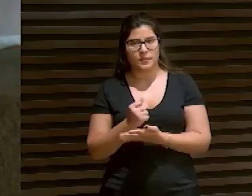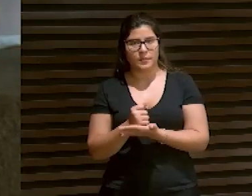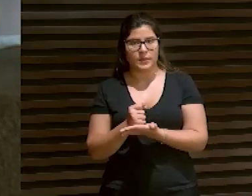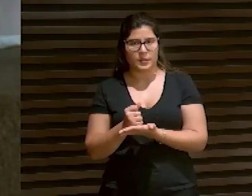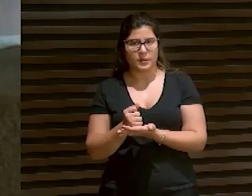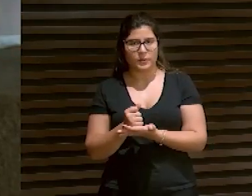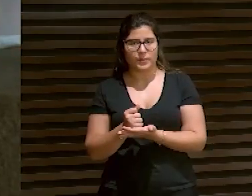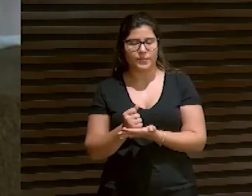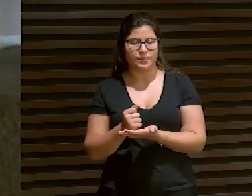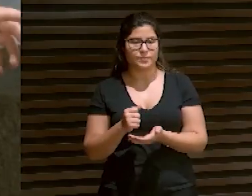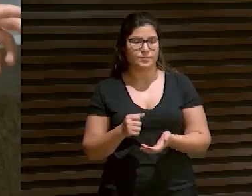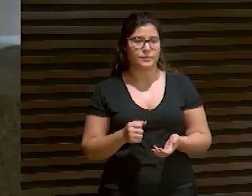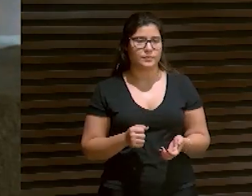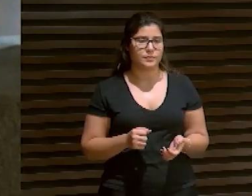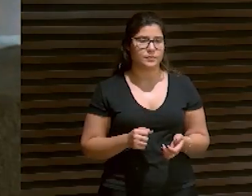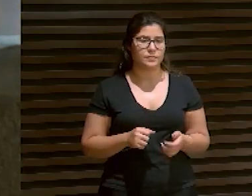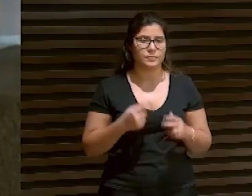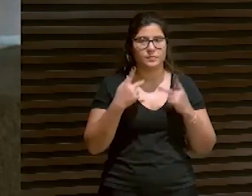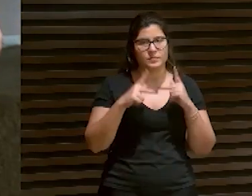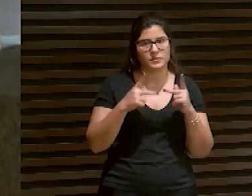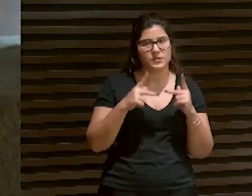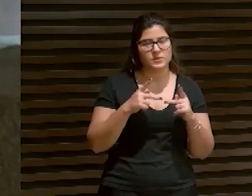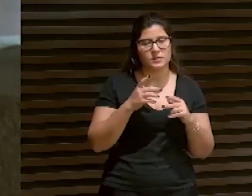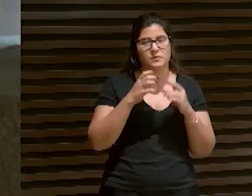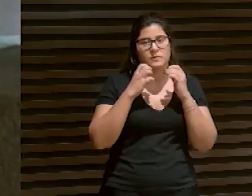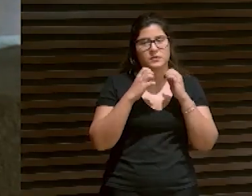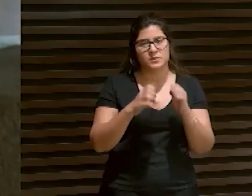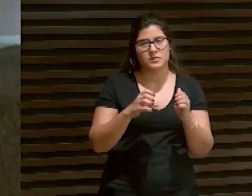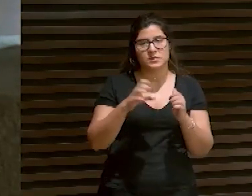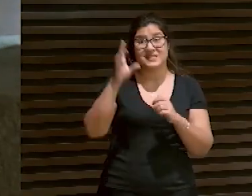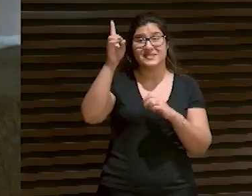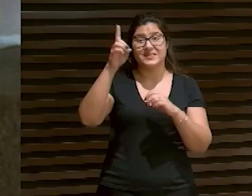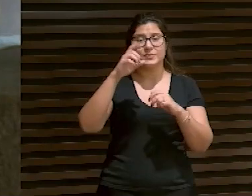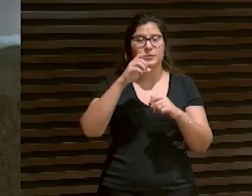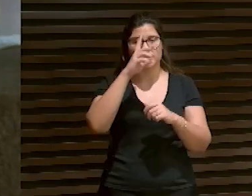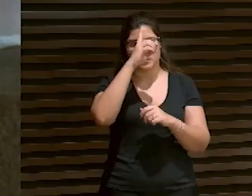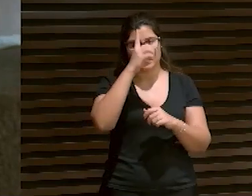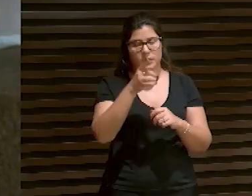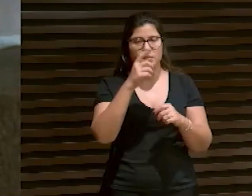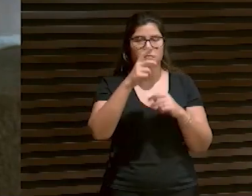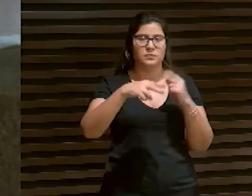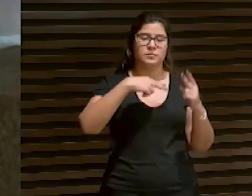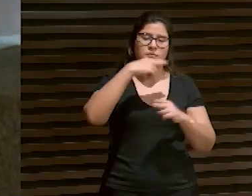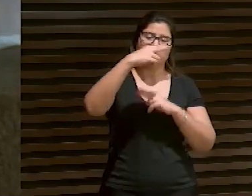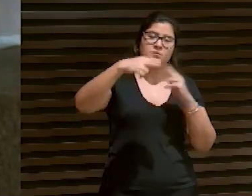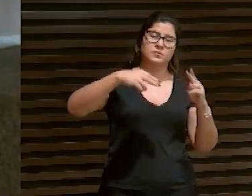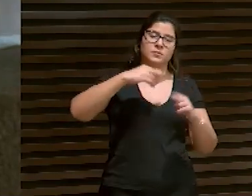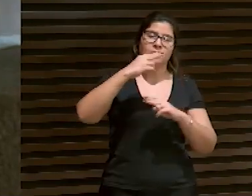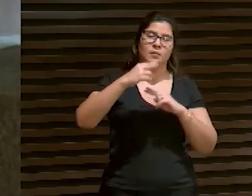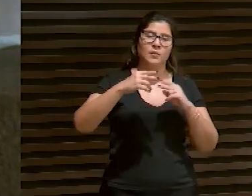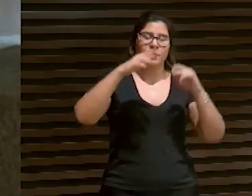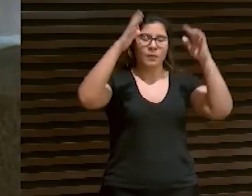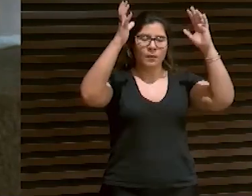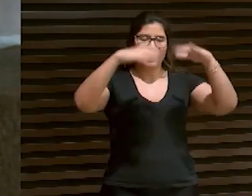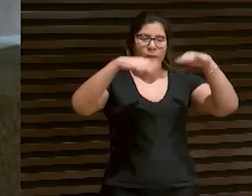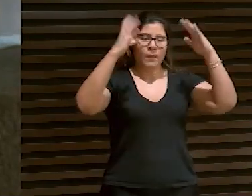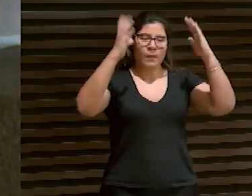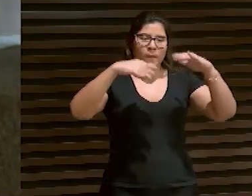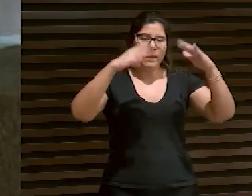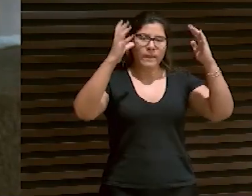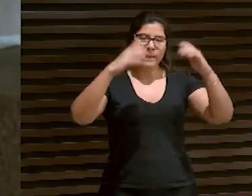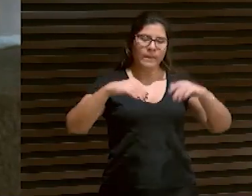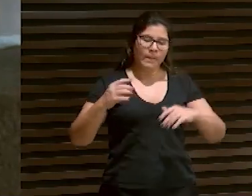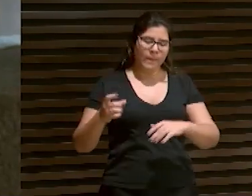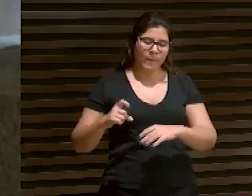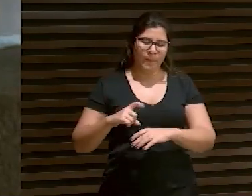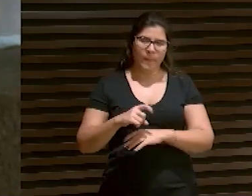evangelho. Deus controla tempestades, controla peixes, controla vermes. Jesus multiplicou pão e peixe. Irmãos,